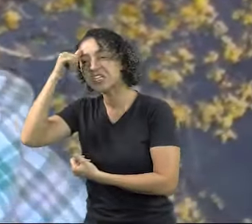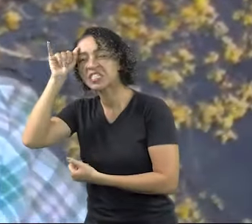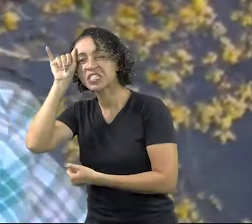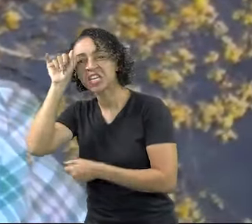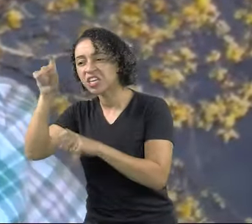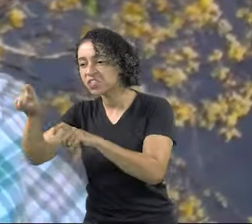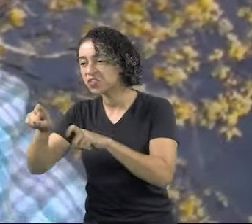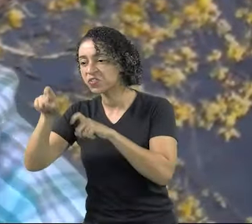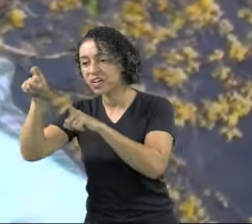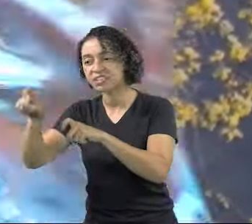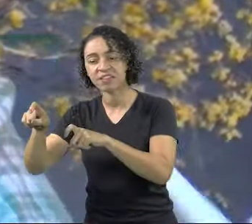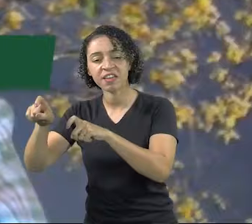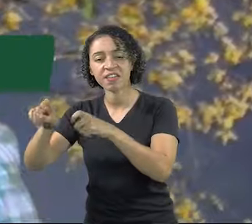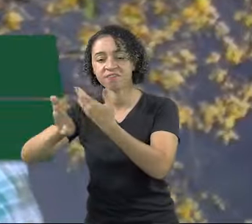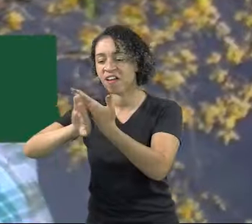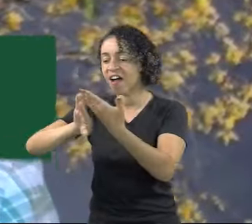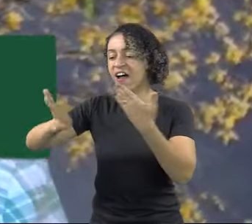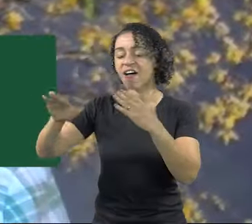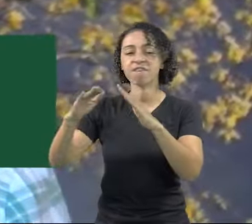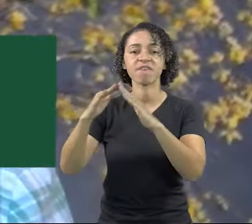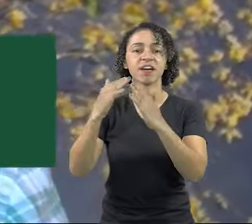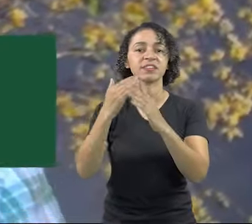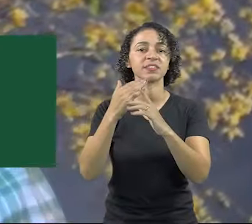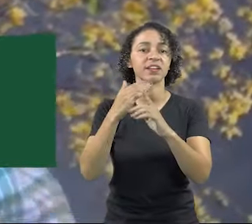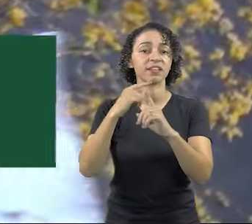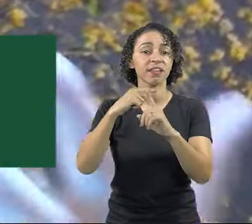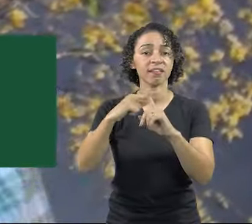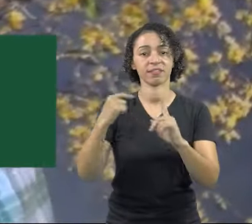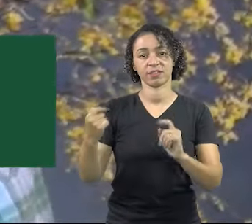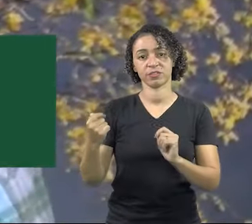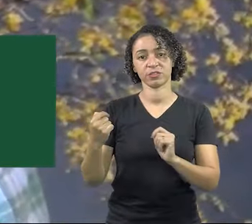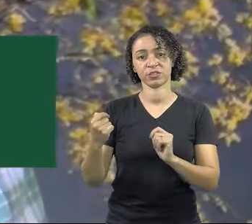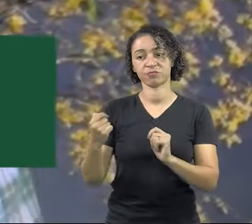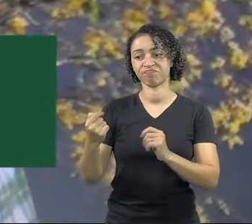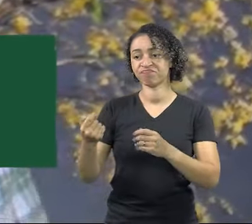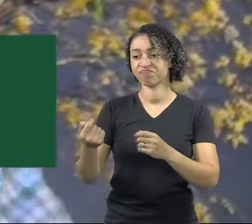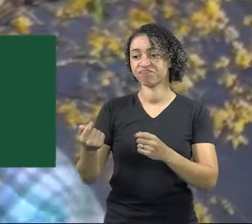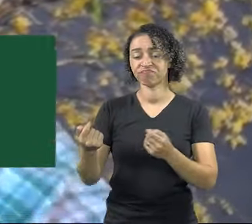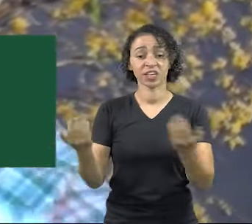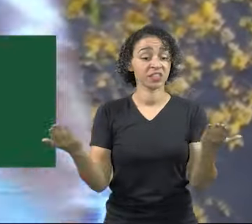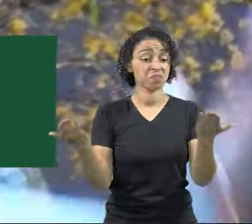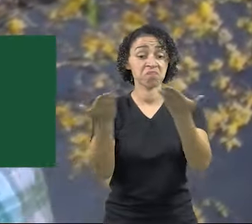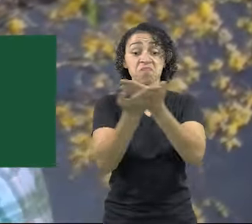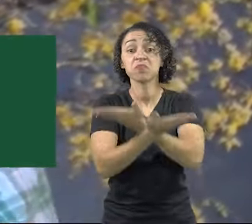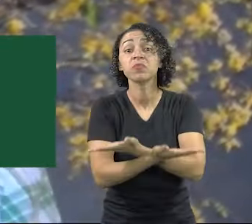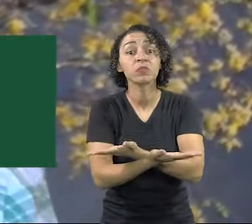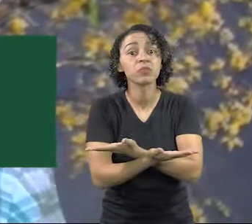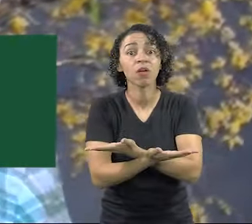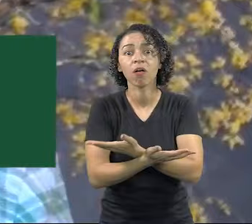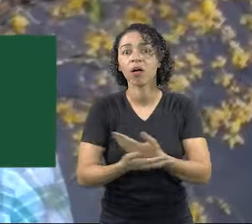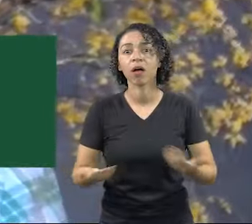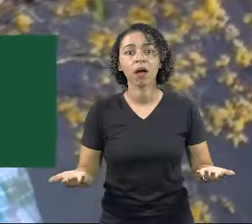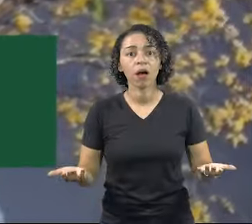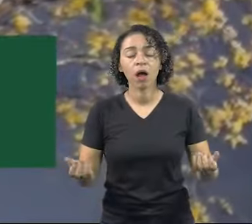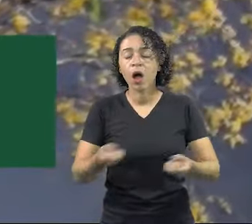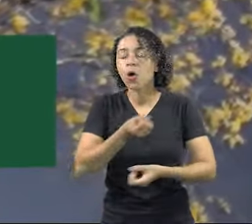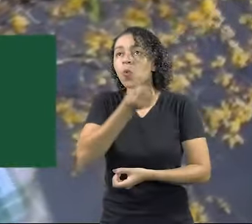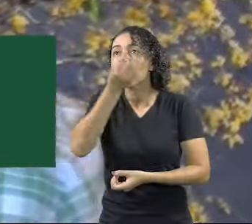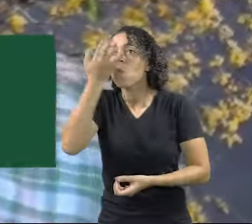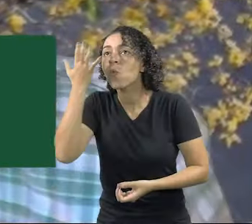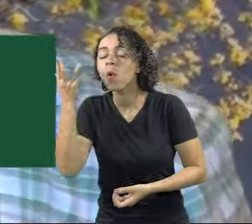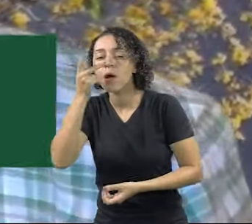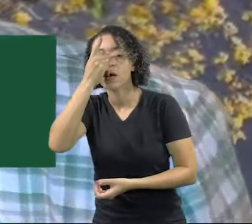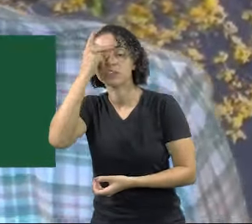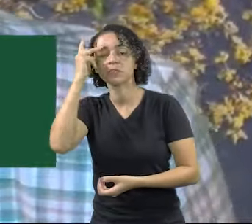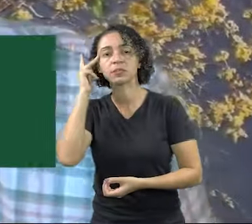por uma fazenda abandonam a igreja trocam Jesus por um prazer momentâneo quantas